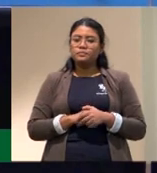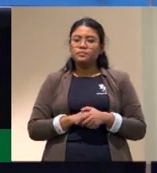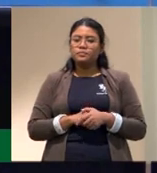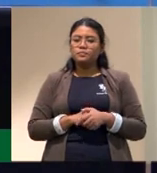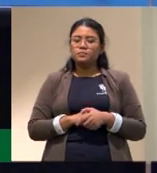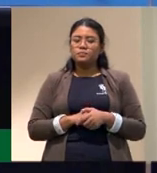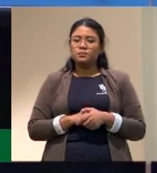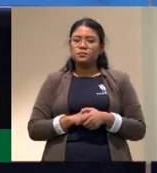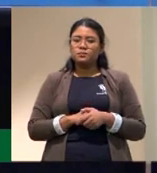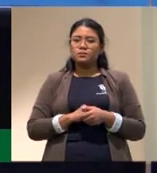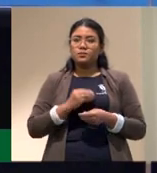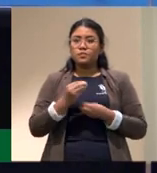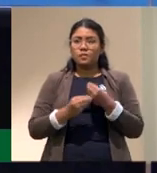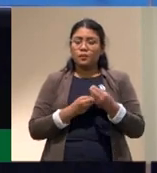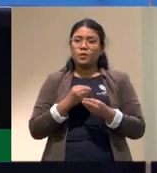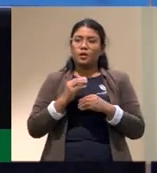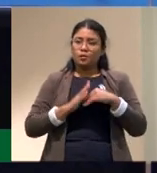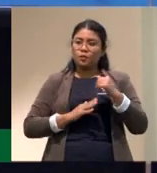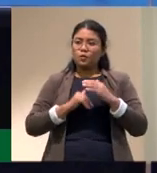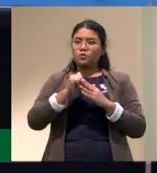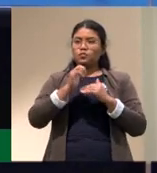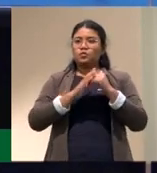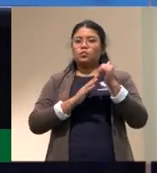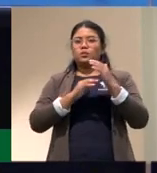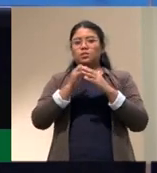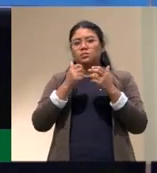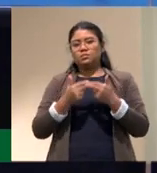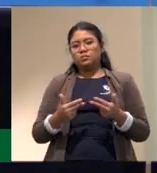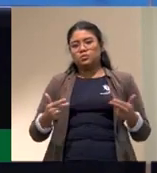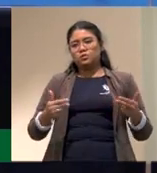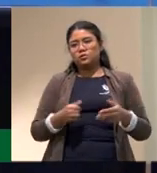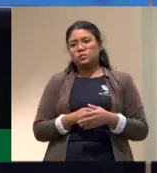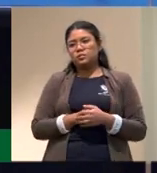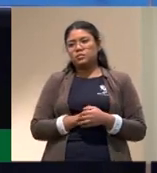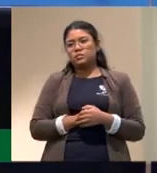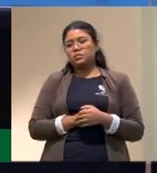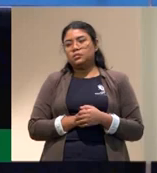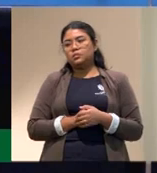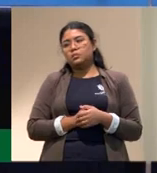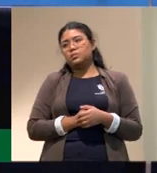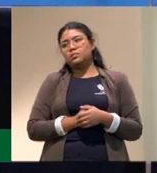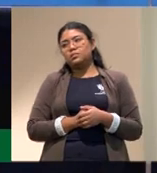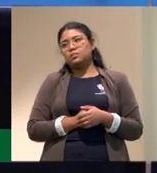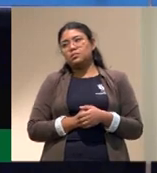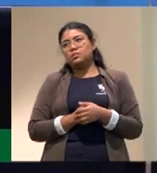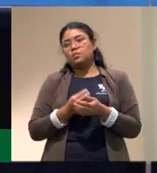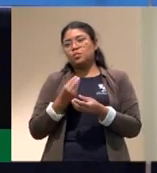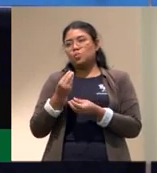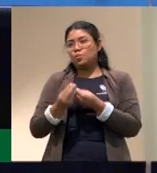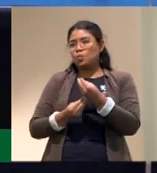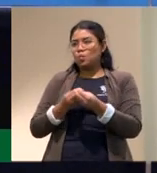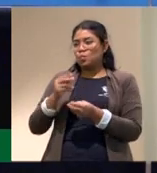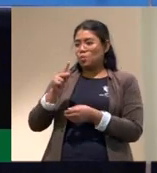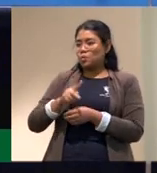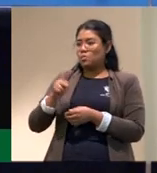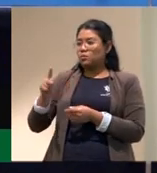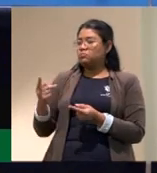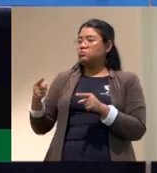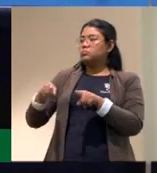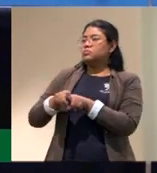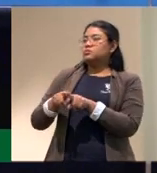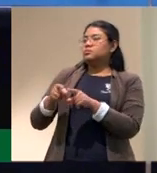como viabilizar isso, Como, que docência é essa da educação infantil, então?